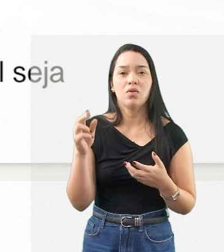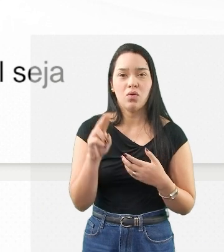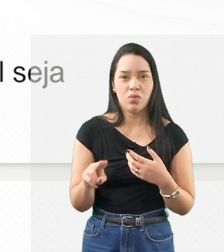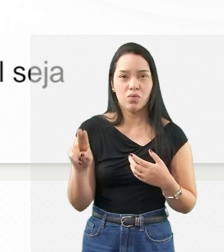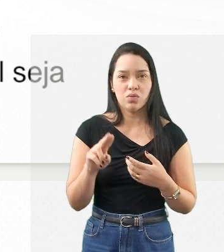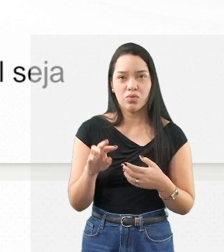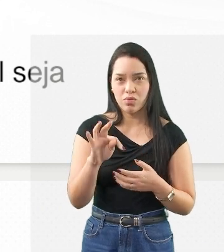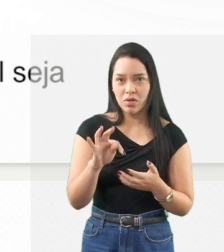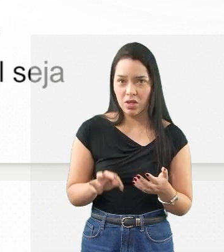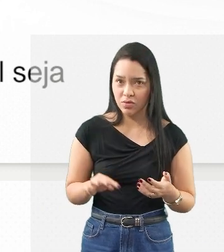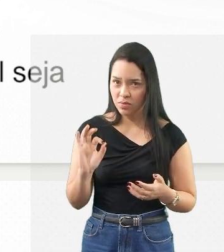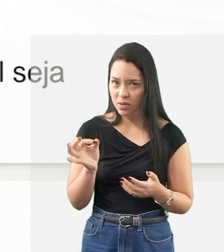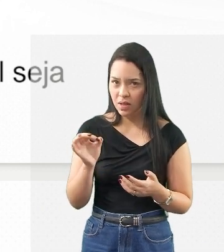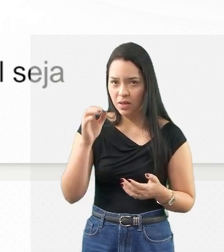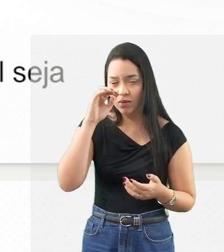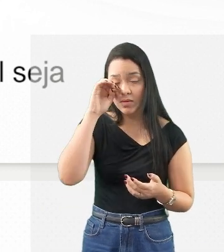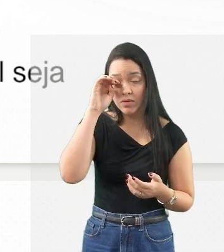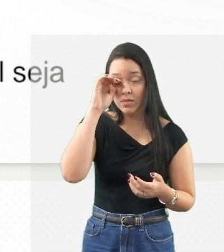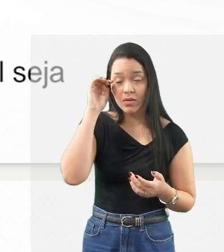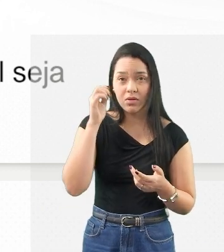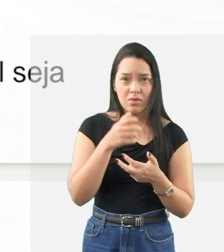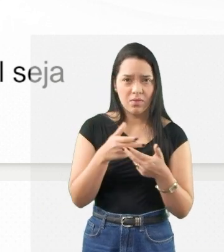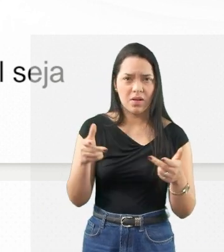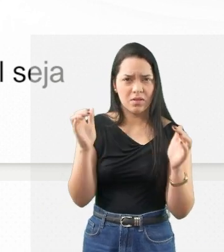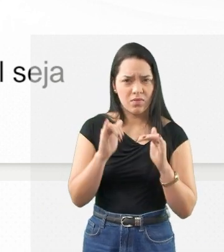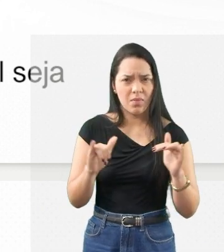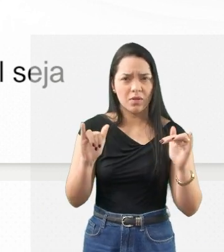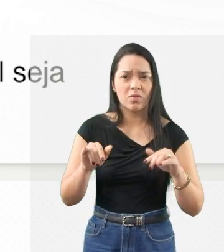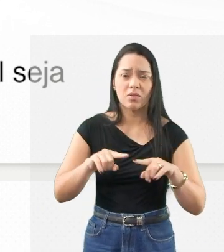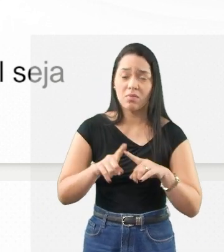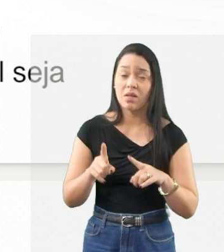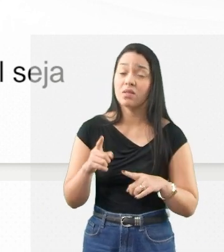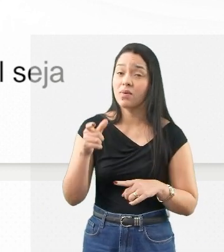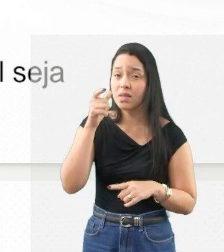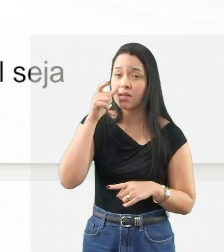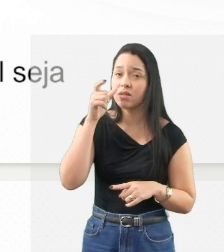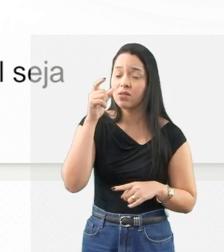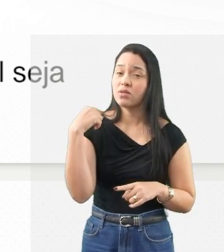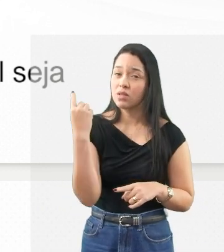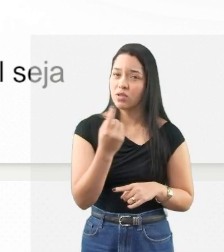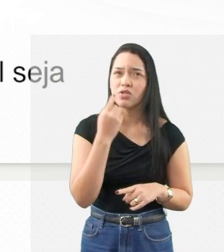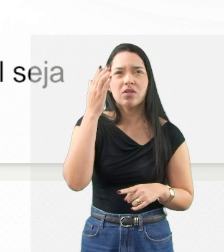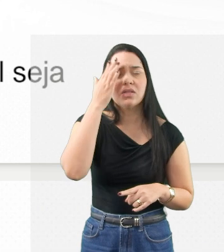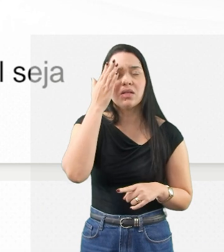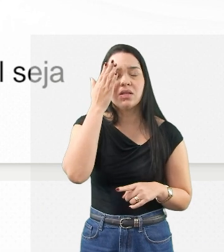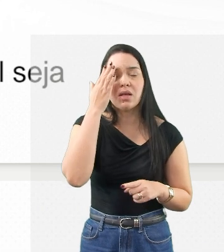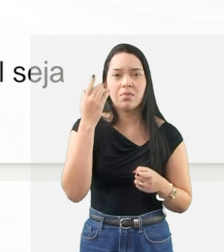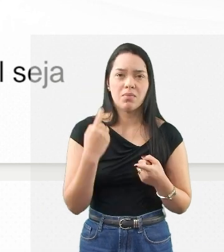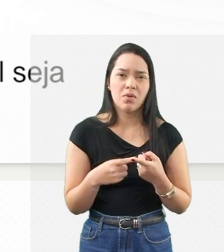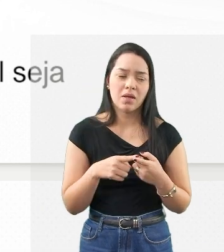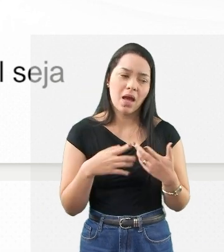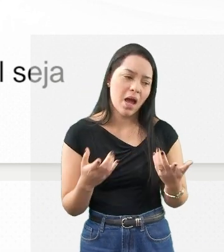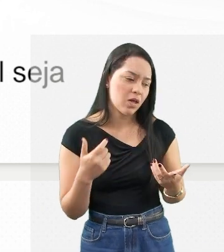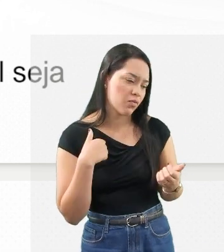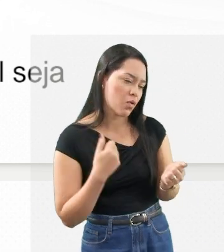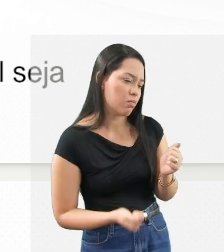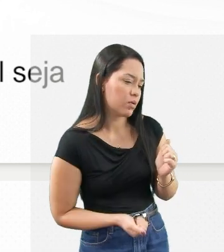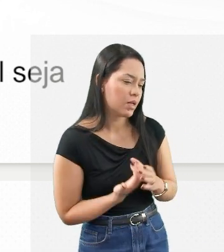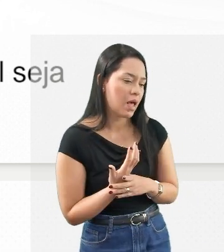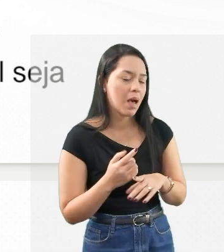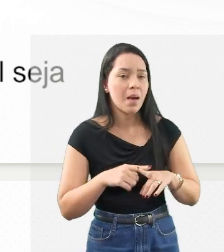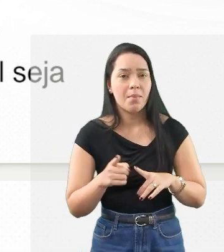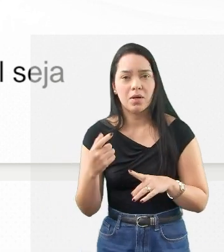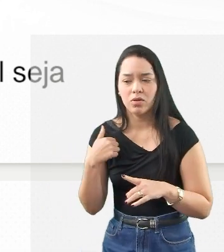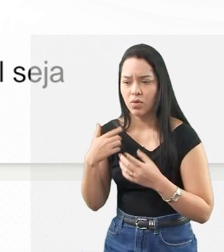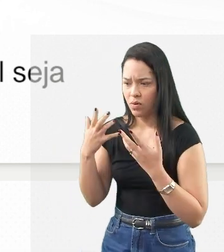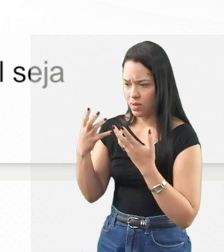desse texto, certo? Então, são mais informações gerais, mas que são interessantes a gente entender, até mesmo porque, eu não vou produzir um folder, mas eu estou lá na rua,